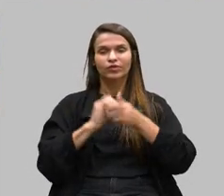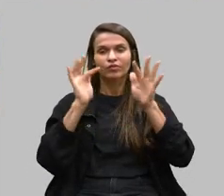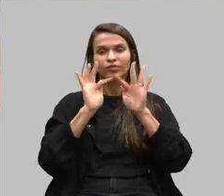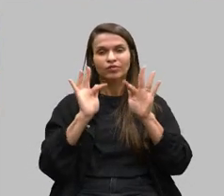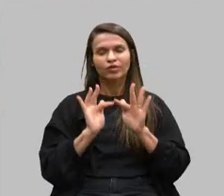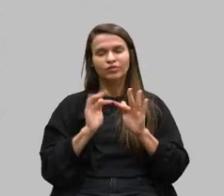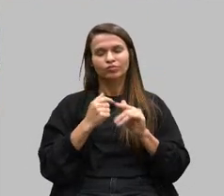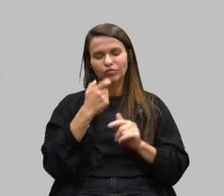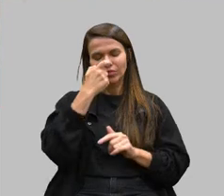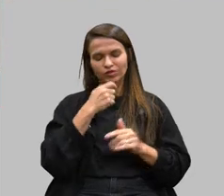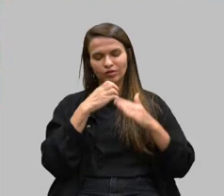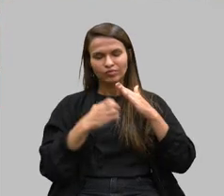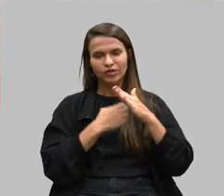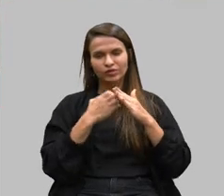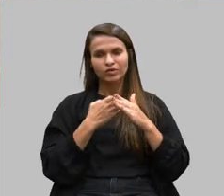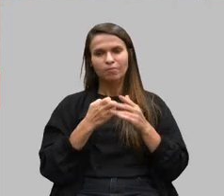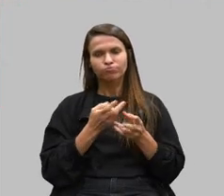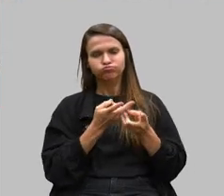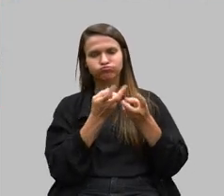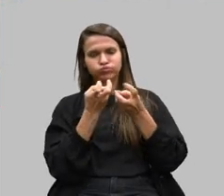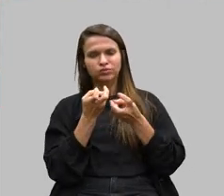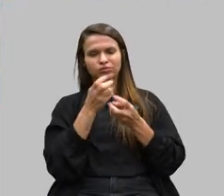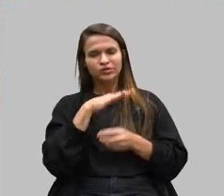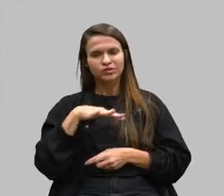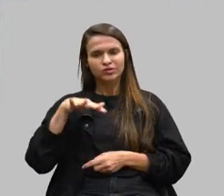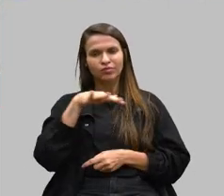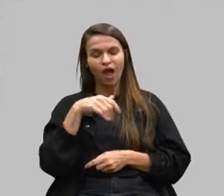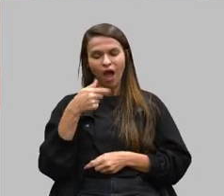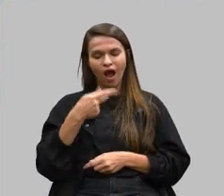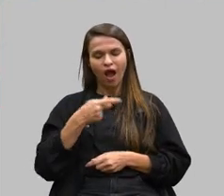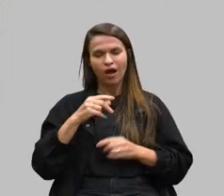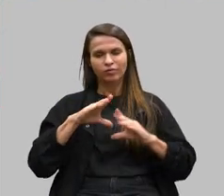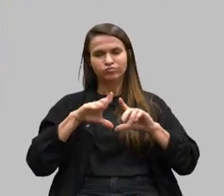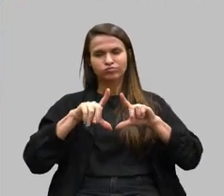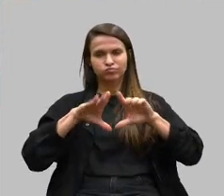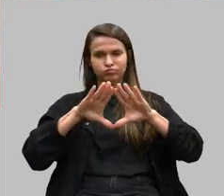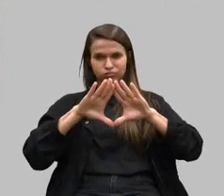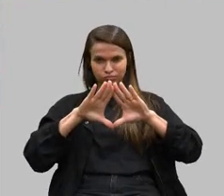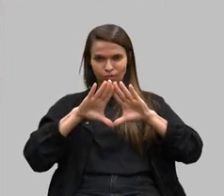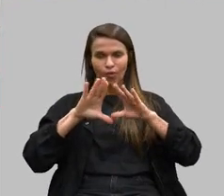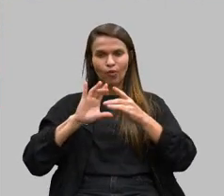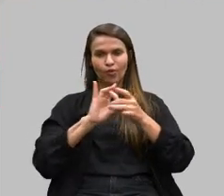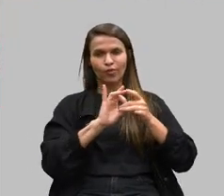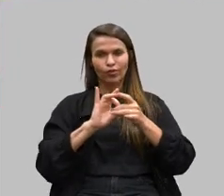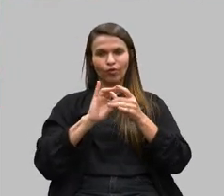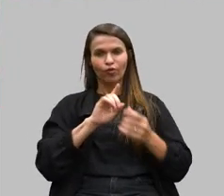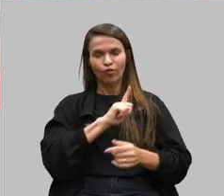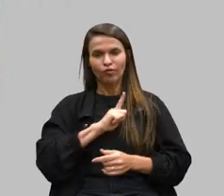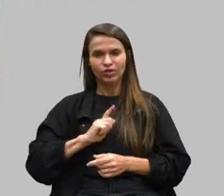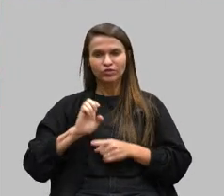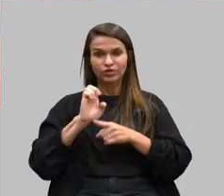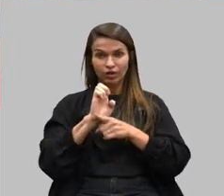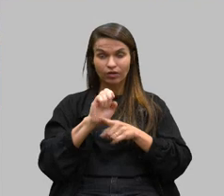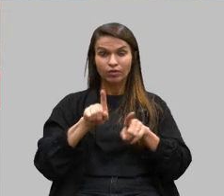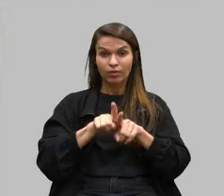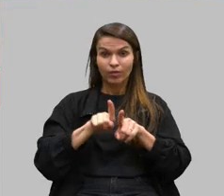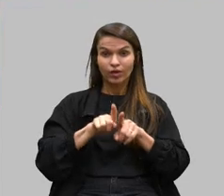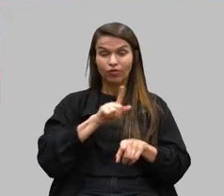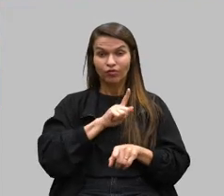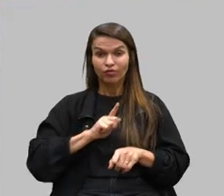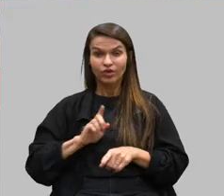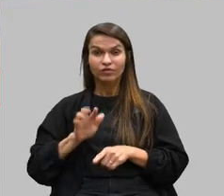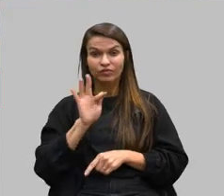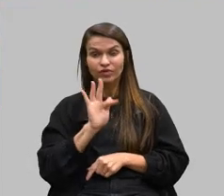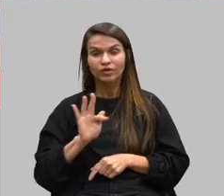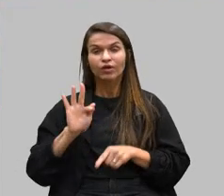empresário ver esse ambiente gente aqui na Assembleia unida com governo estadual com governo federal e com